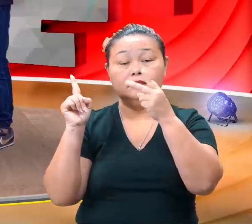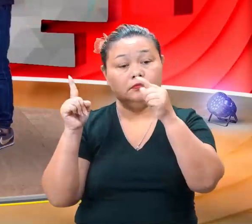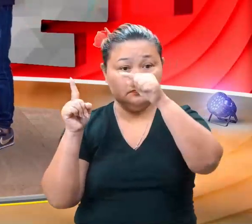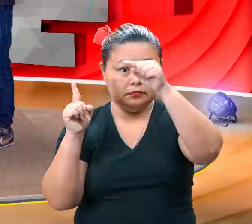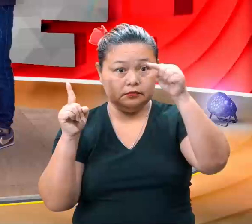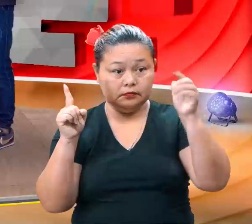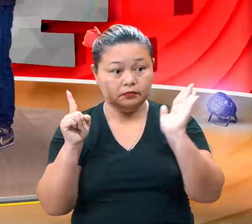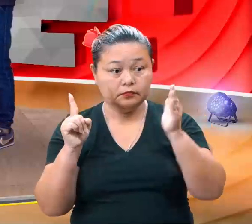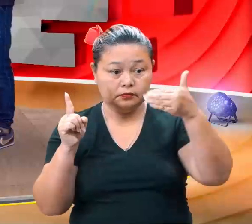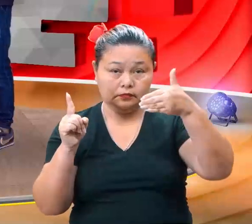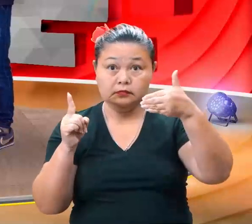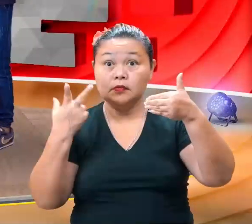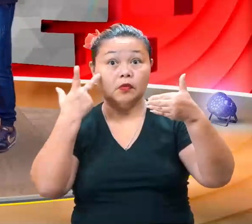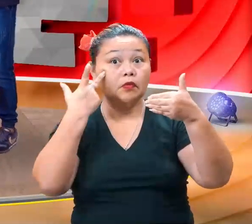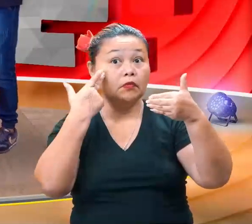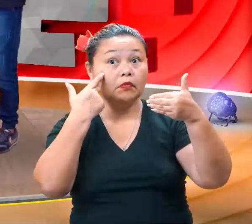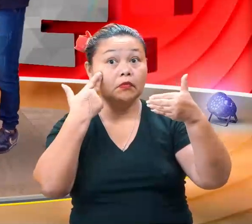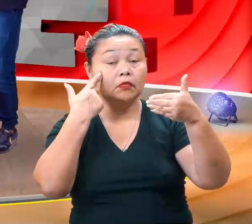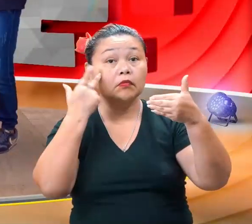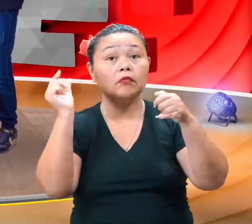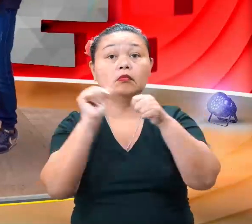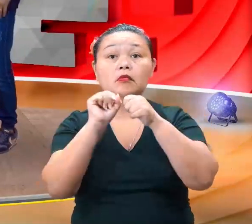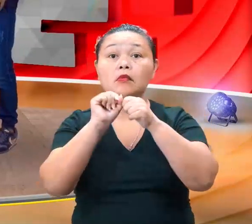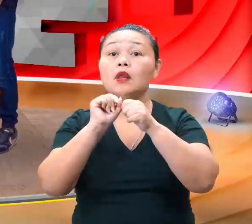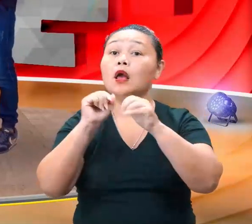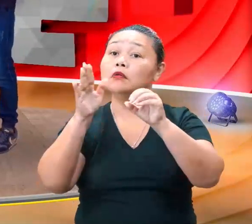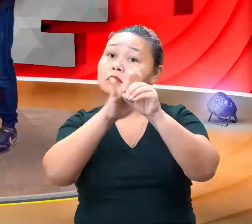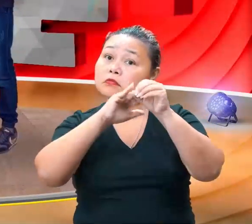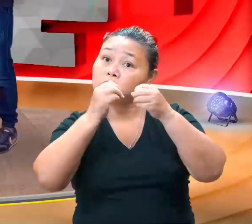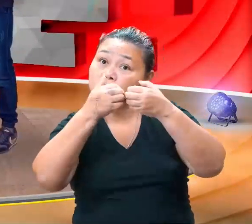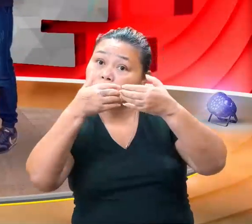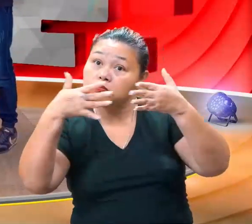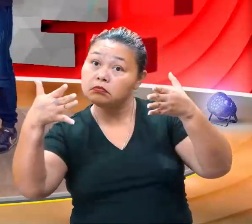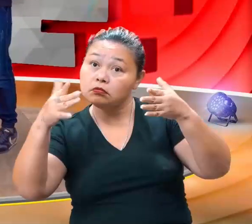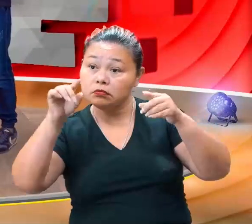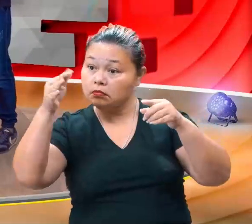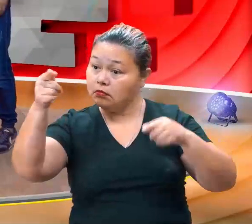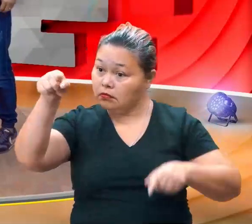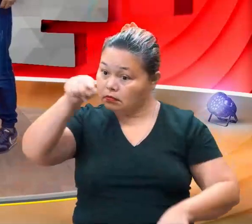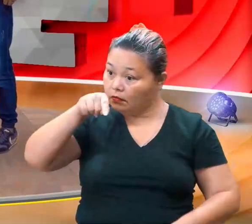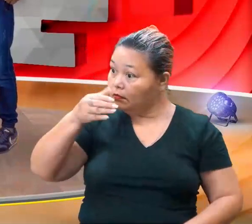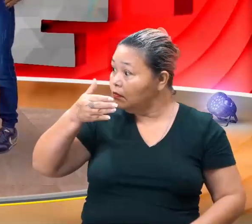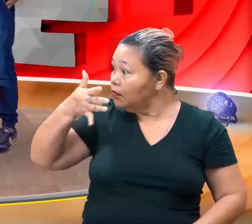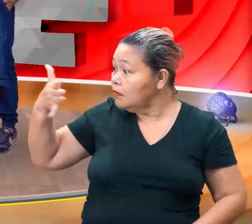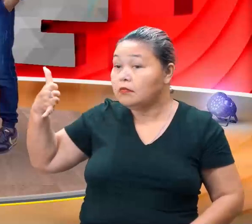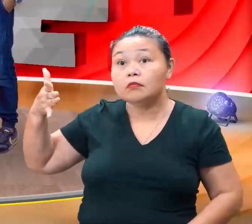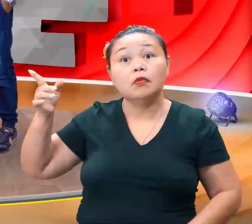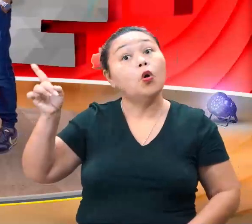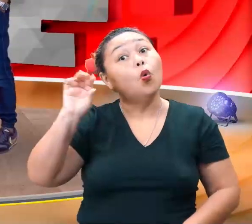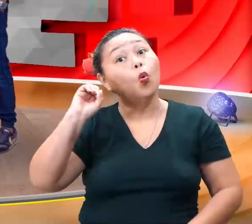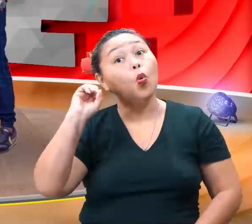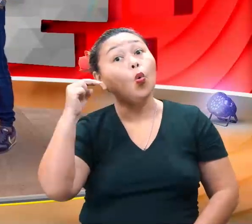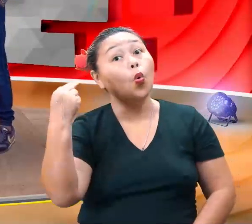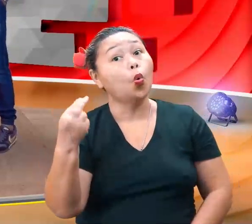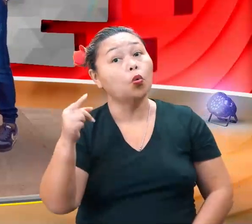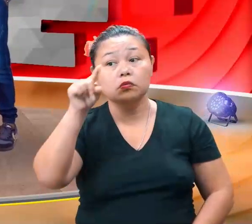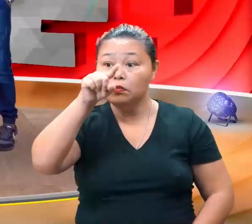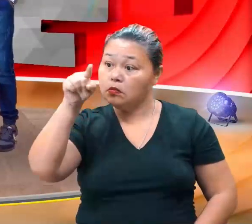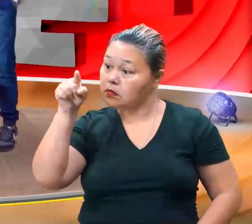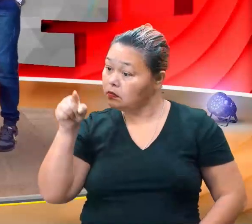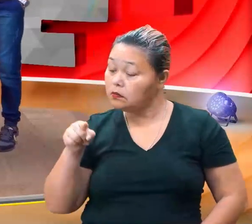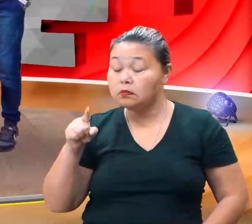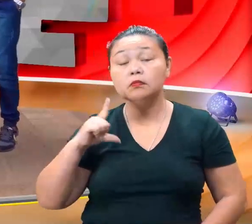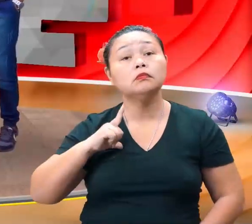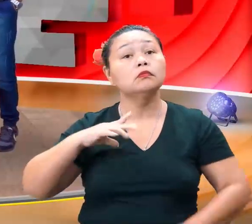Colchete normal. Normal. Se a bolinha é aberta, colchete virado para fora ou parênteses, tá? Então, essa parte da reta real